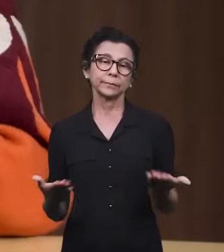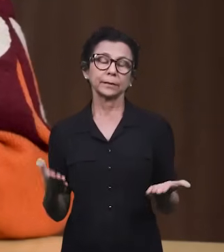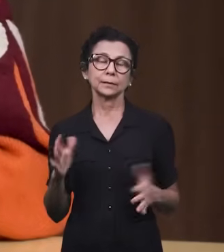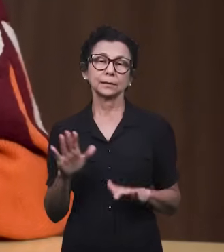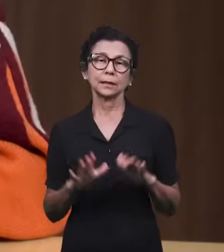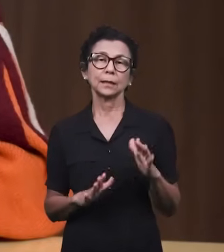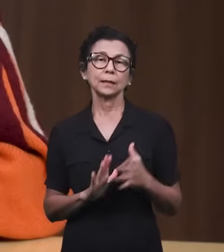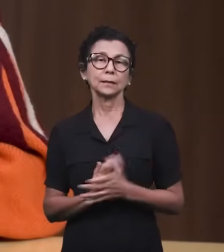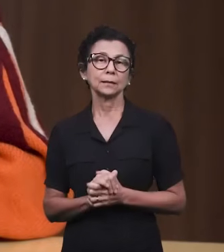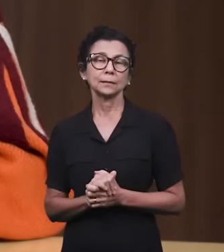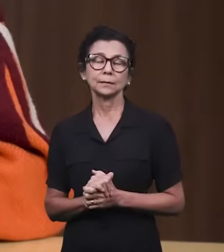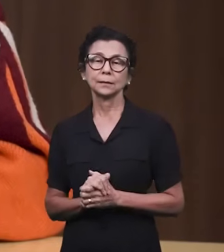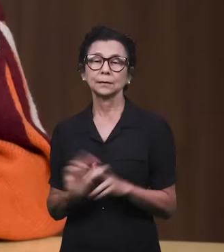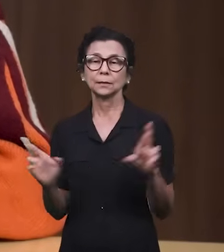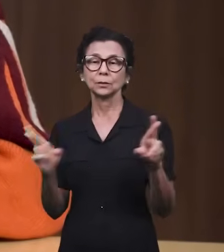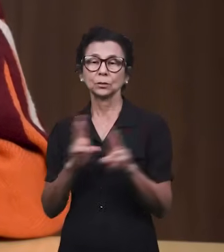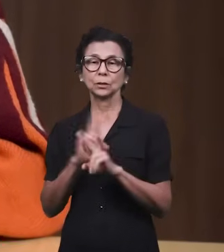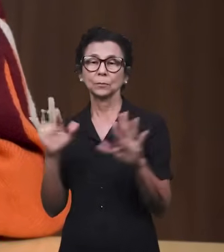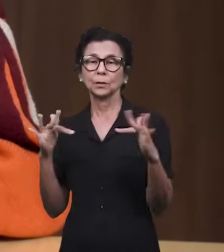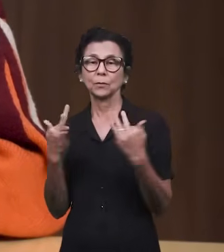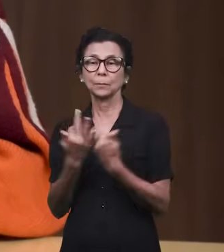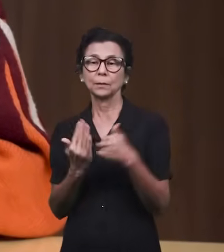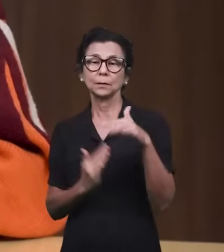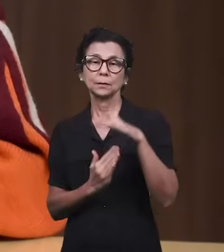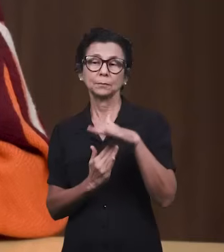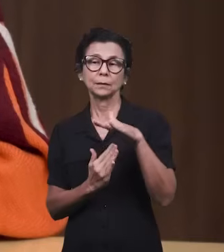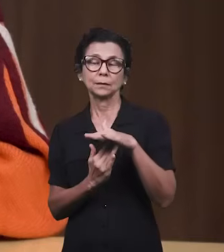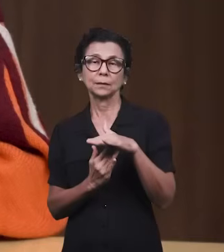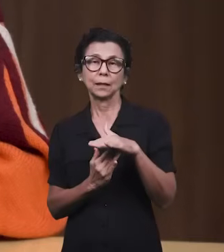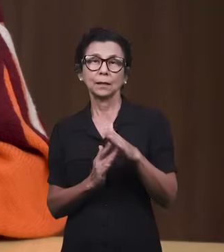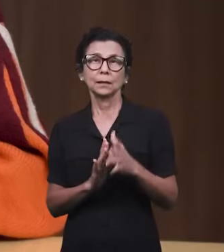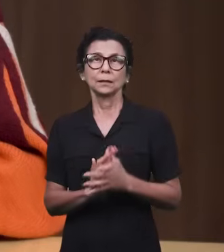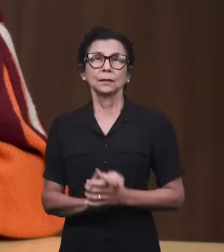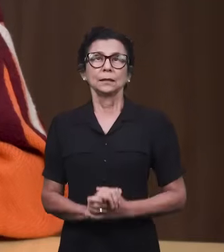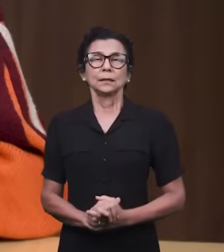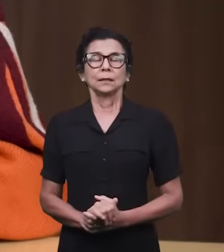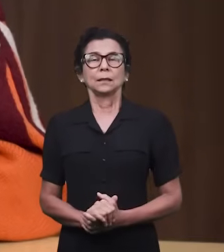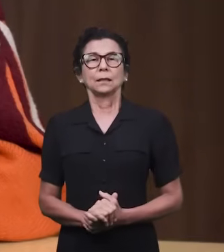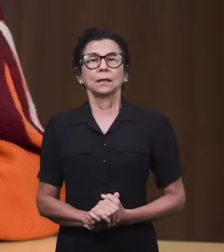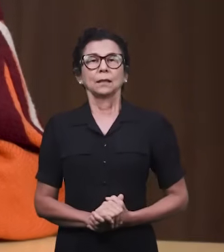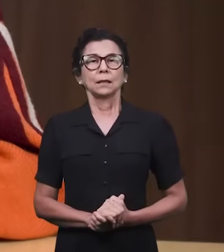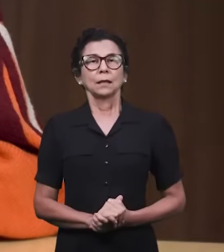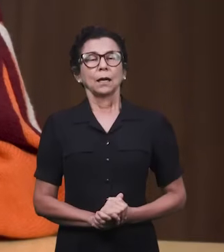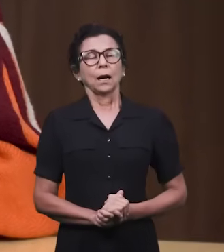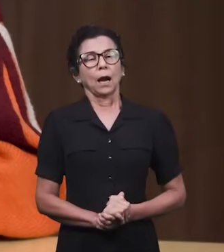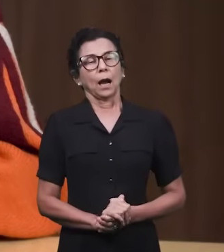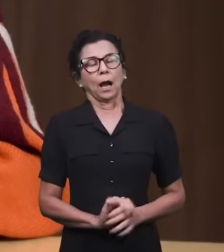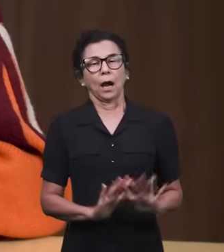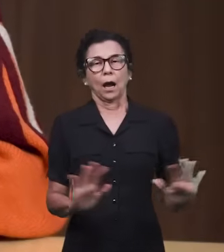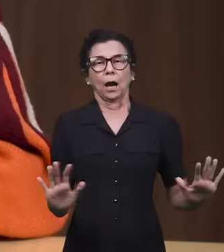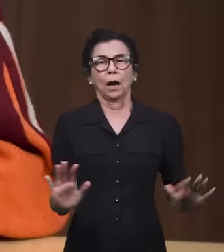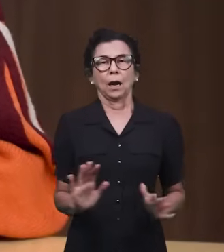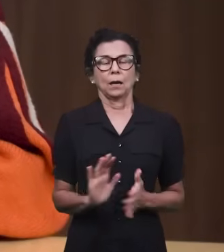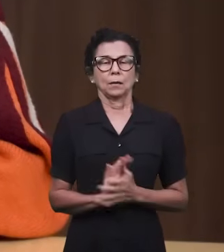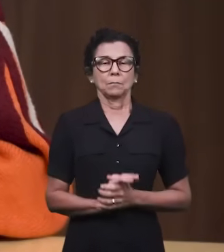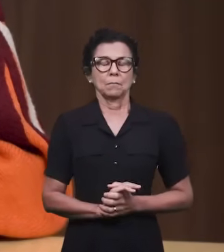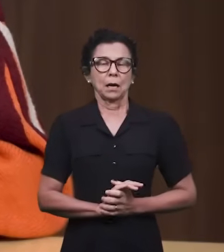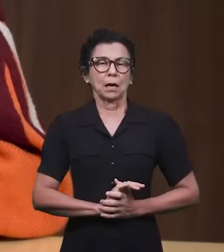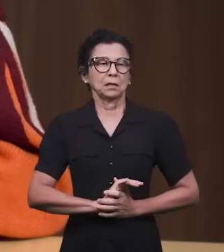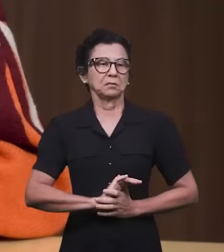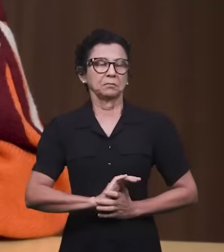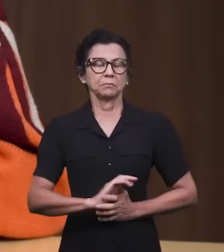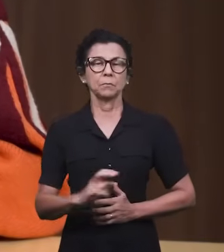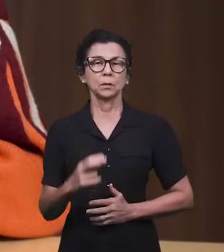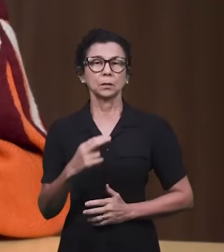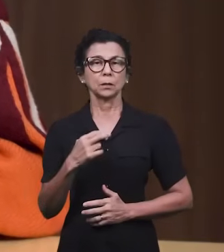no episódio anterior, nós não estamos negando o acesso, mas nós precisamos conhecer